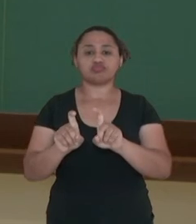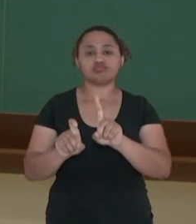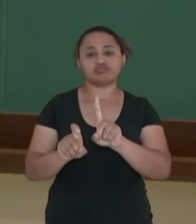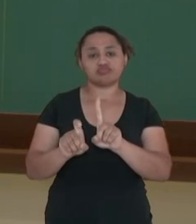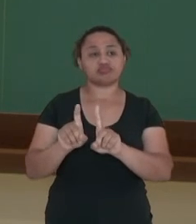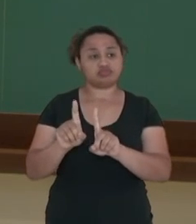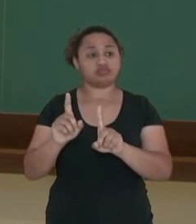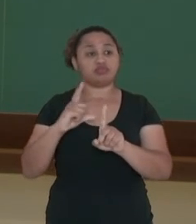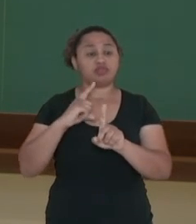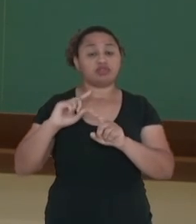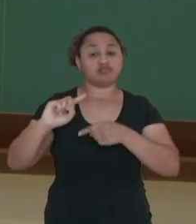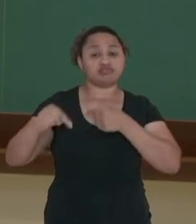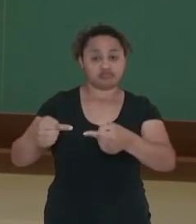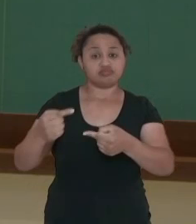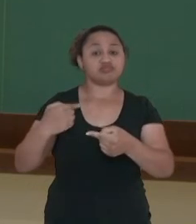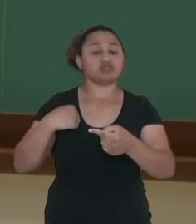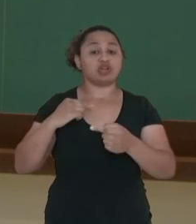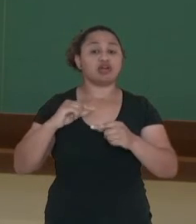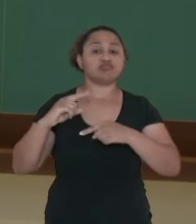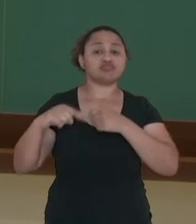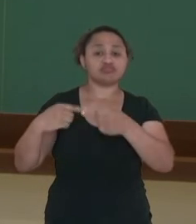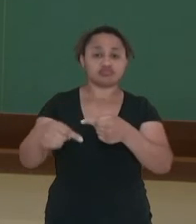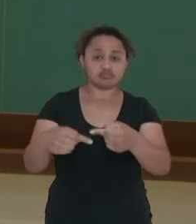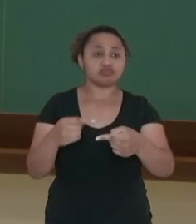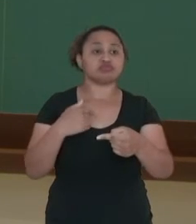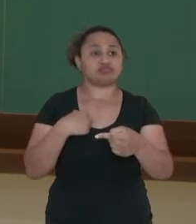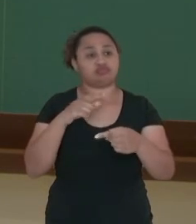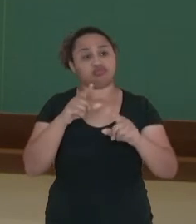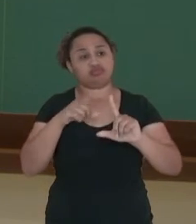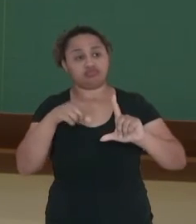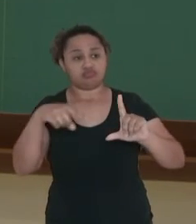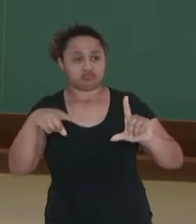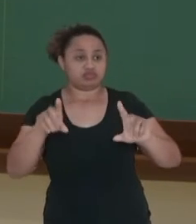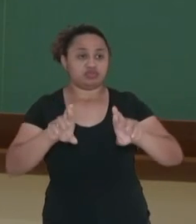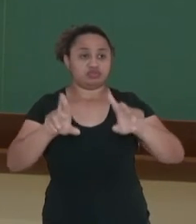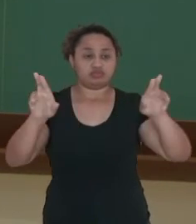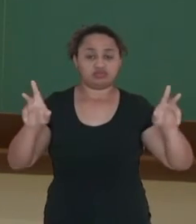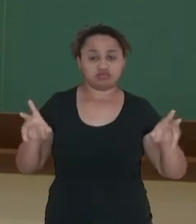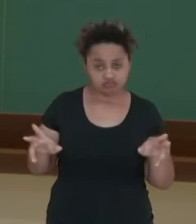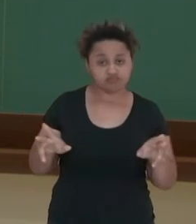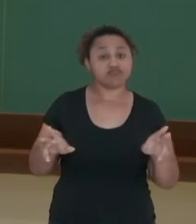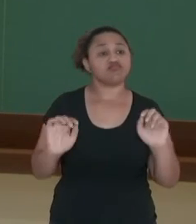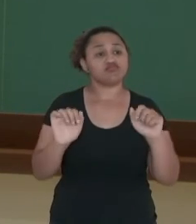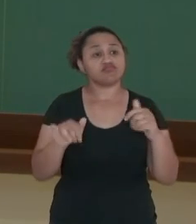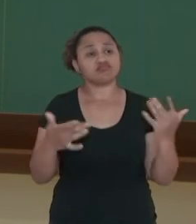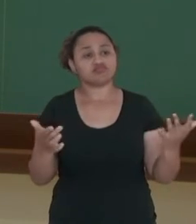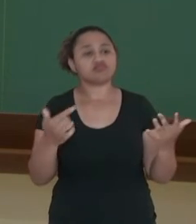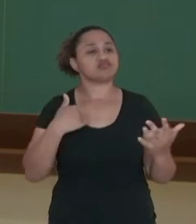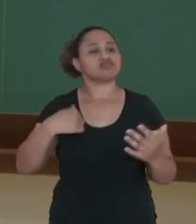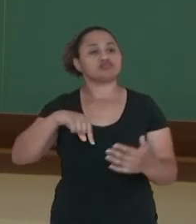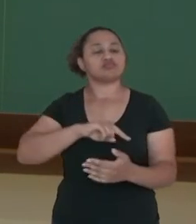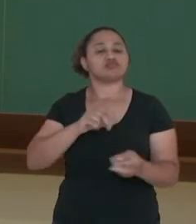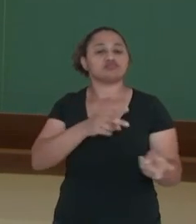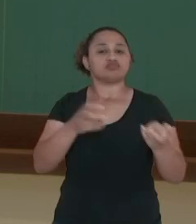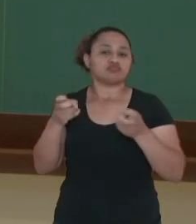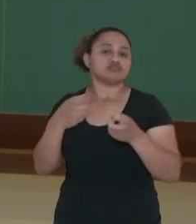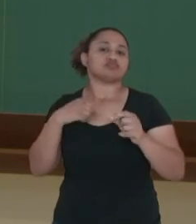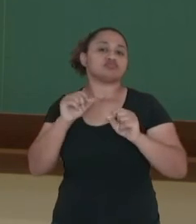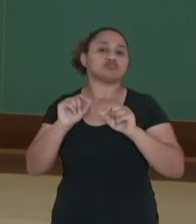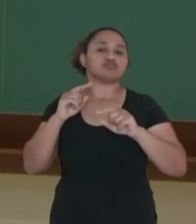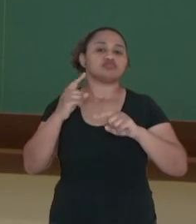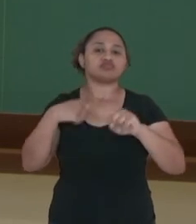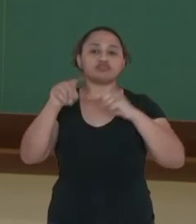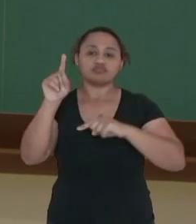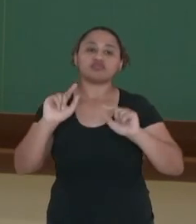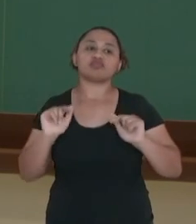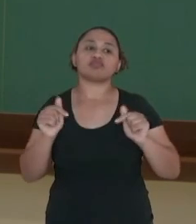genotípicas ao longo das gerações forem estatisticamente diferentes do esperado, podemos concluir que fatores evolutivos estão